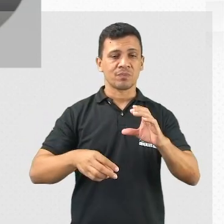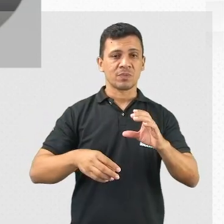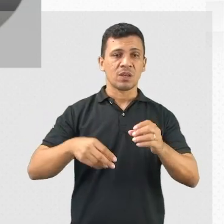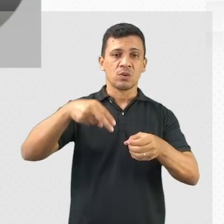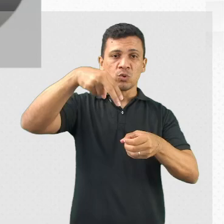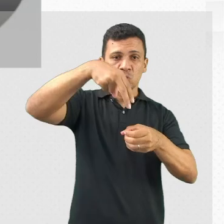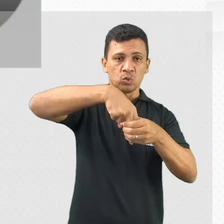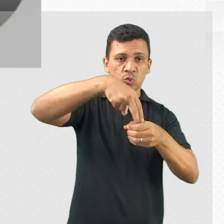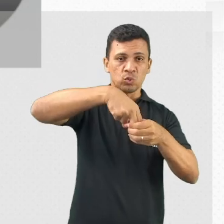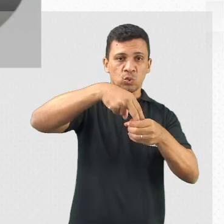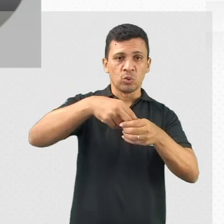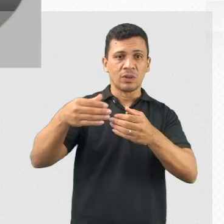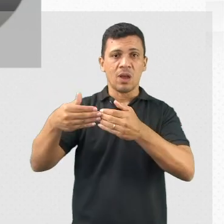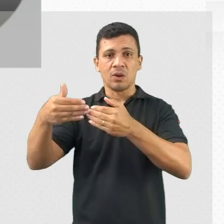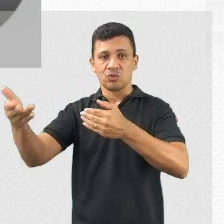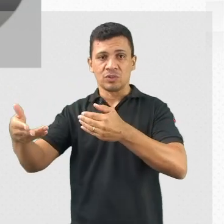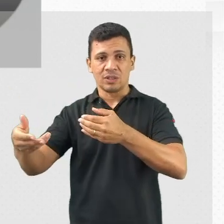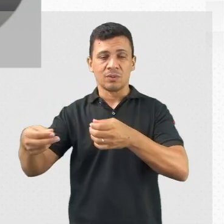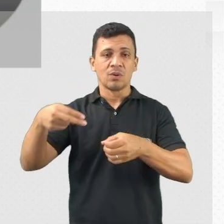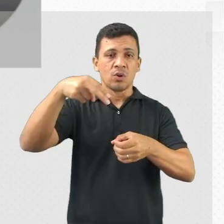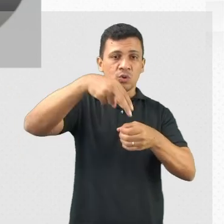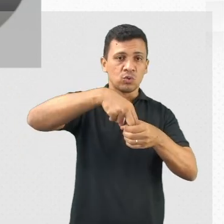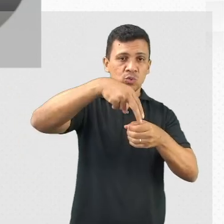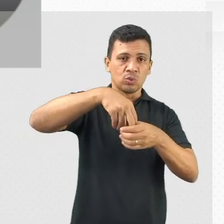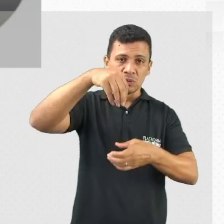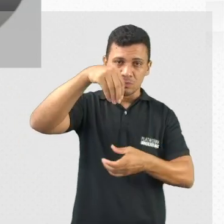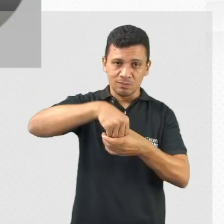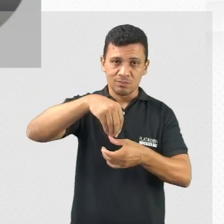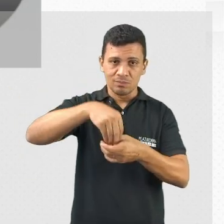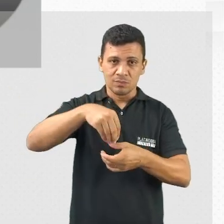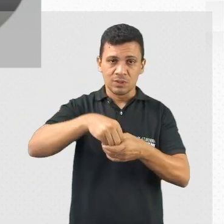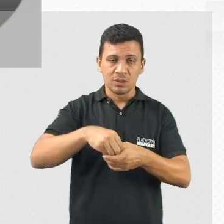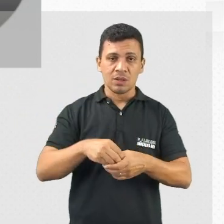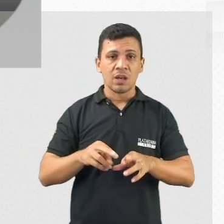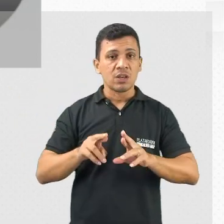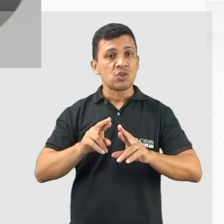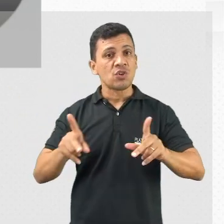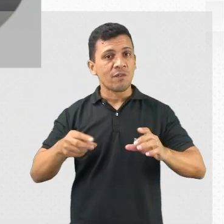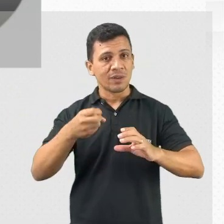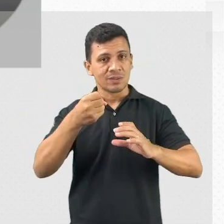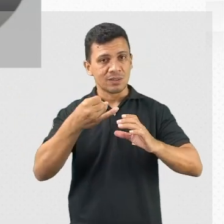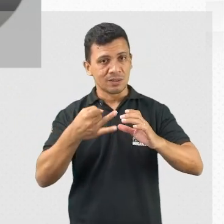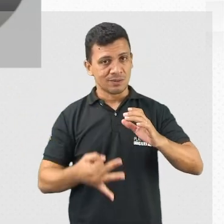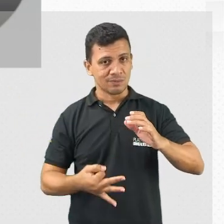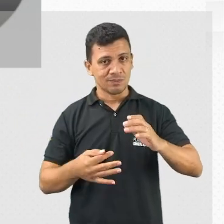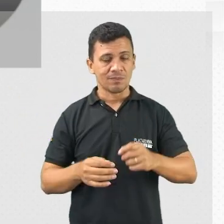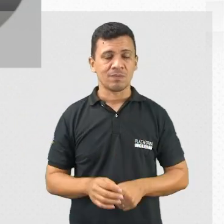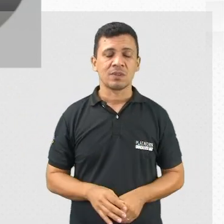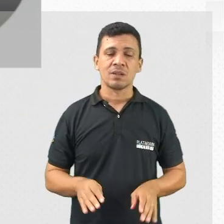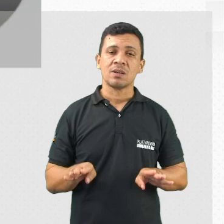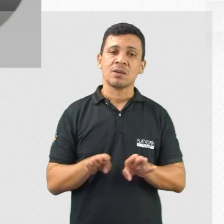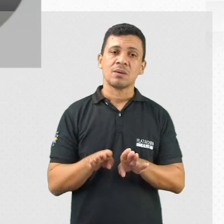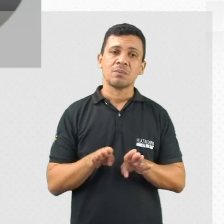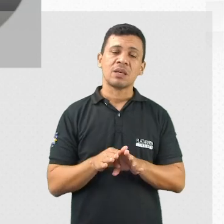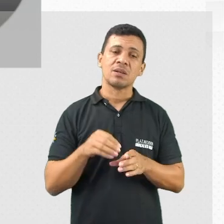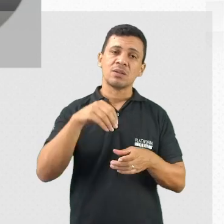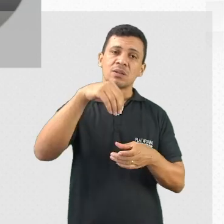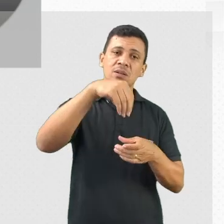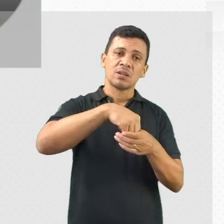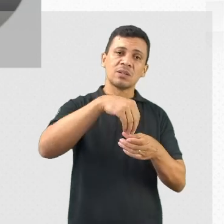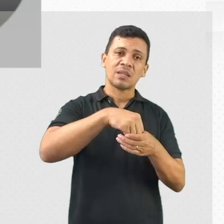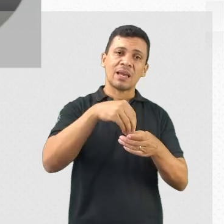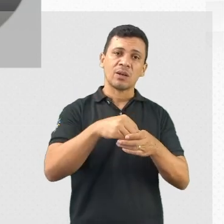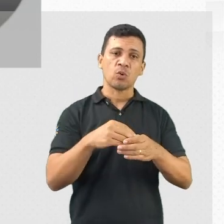Núcleo externo, núcleo interno. Diferenças a partir das suas características de densidade. E do interior do planeta